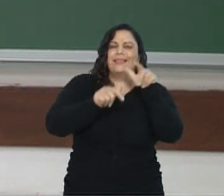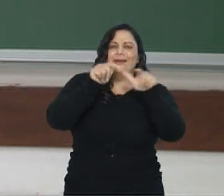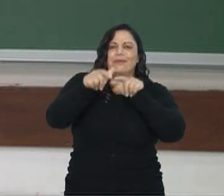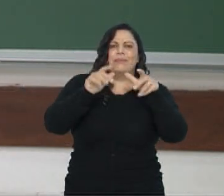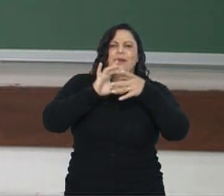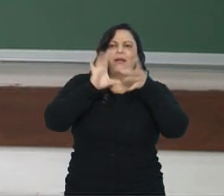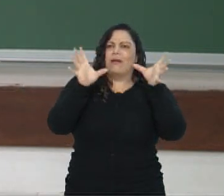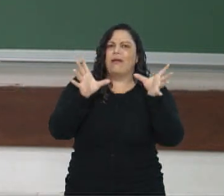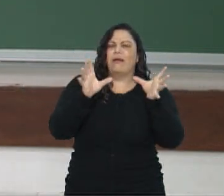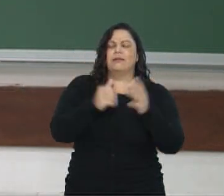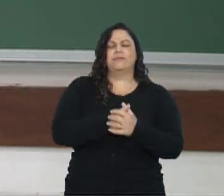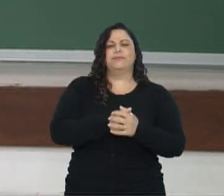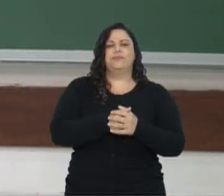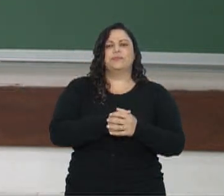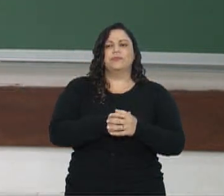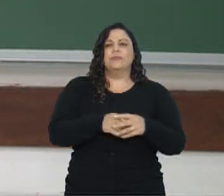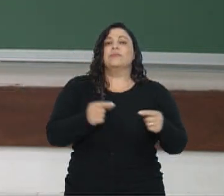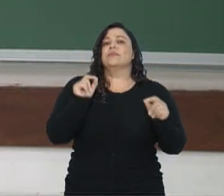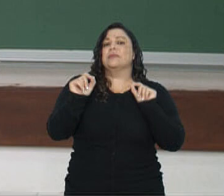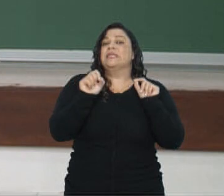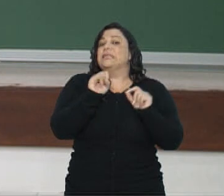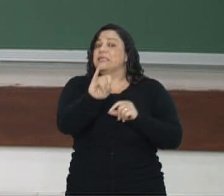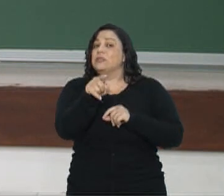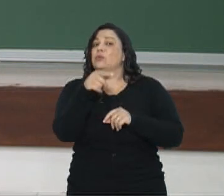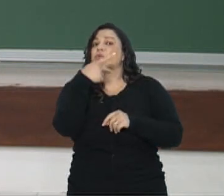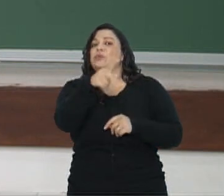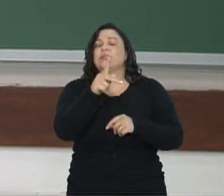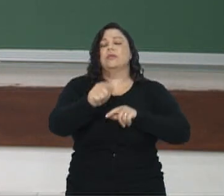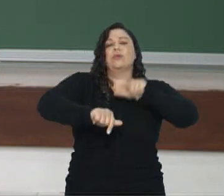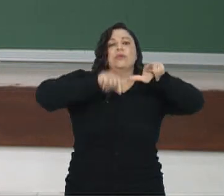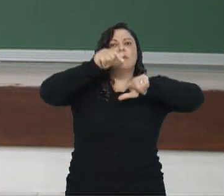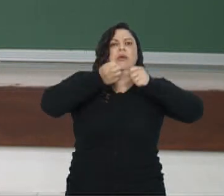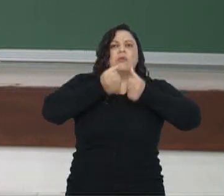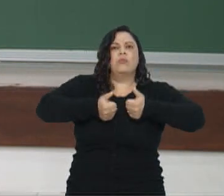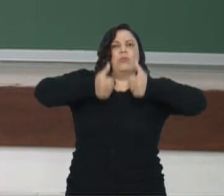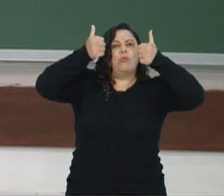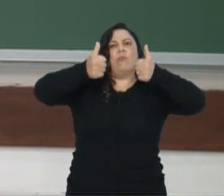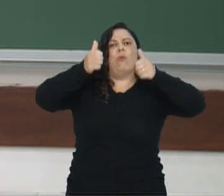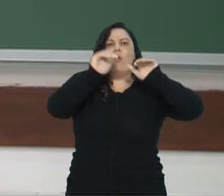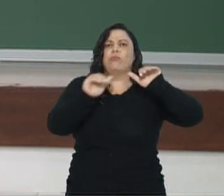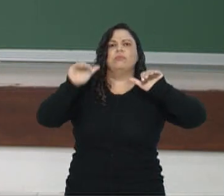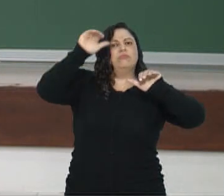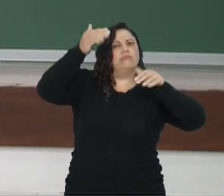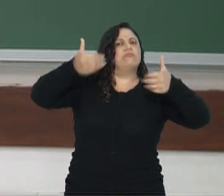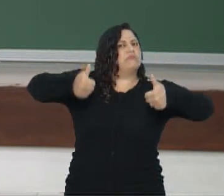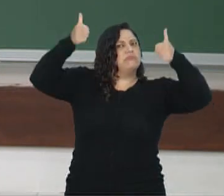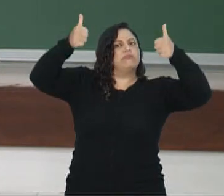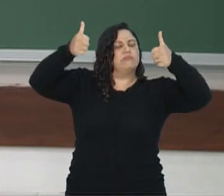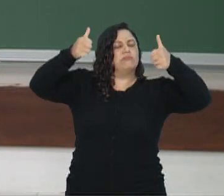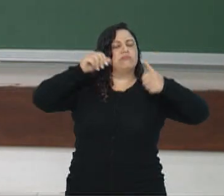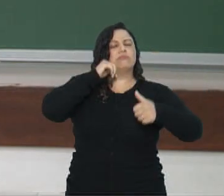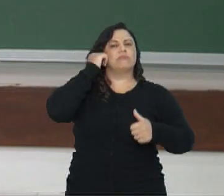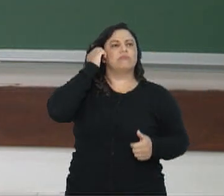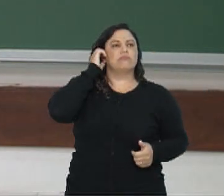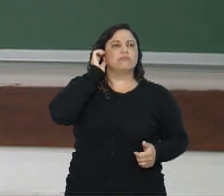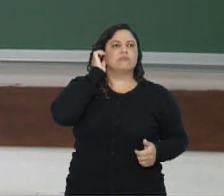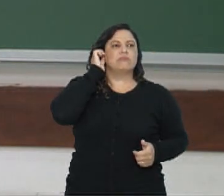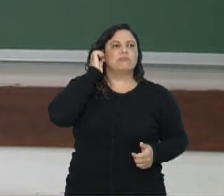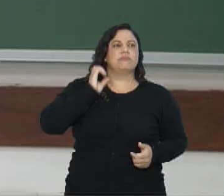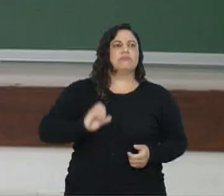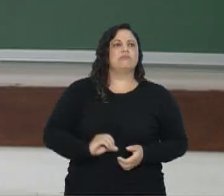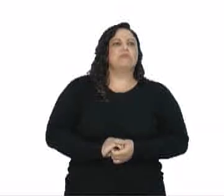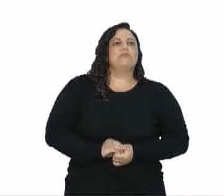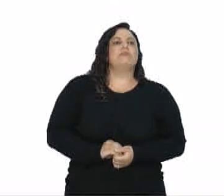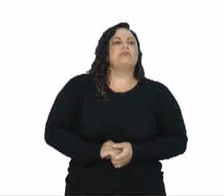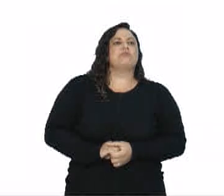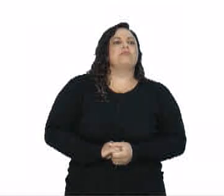lei da concorrência. Se teu trabalho for bom, se tua empresa for boa, você sobreviverá, certo?